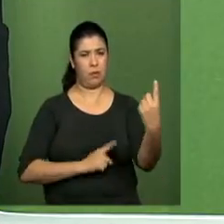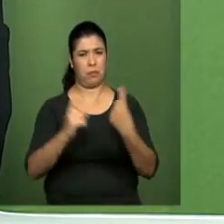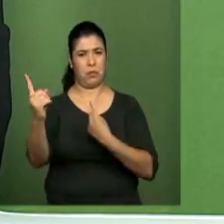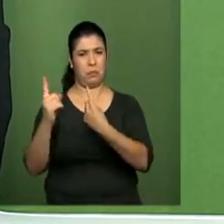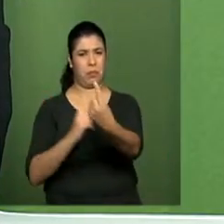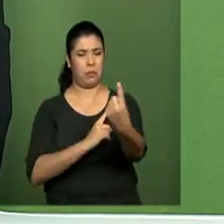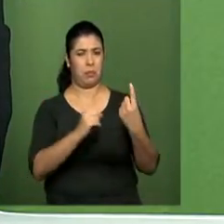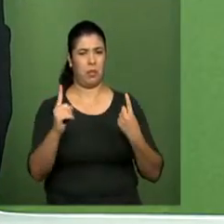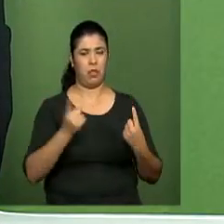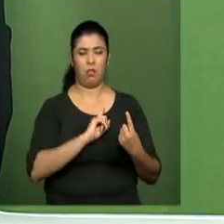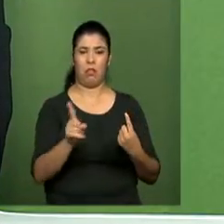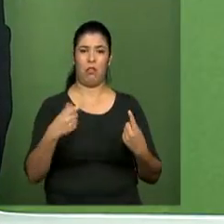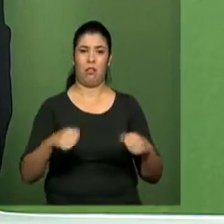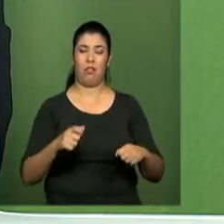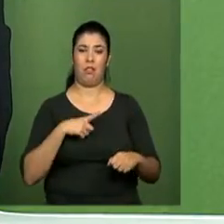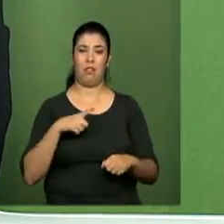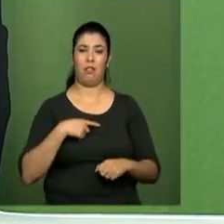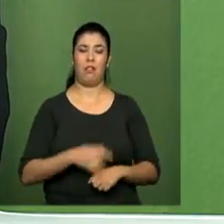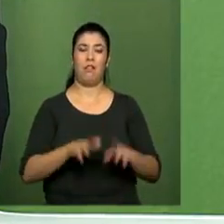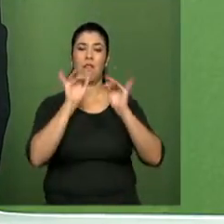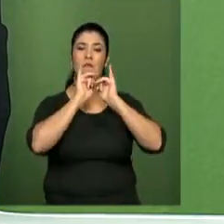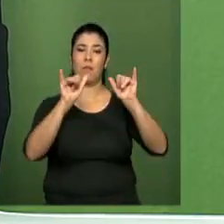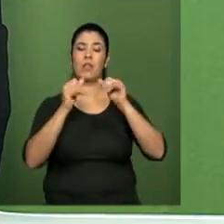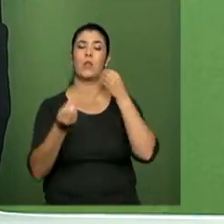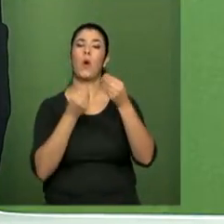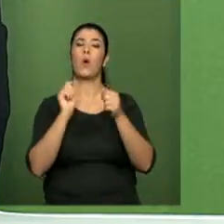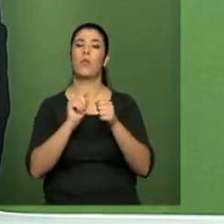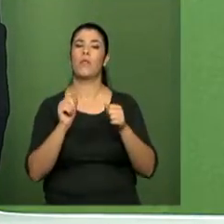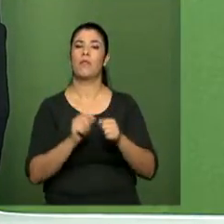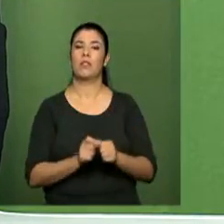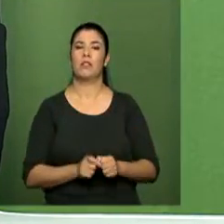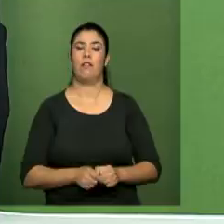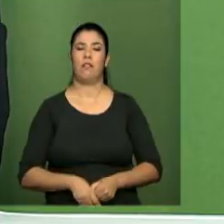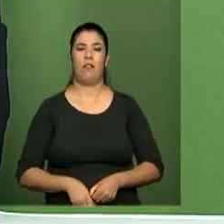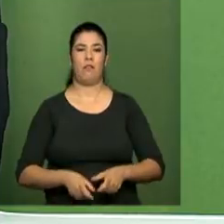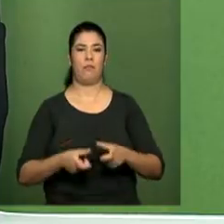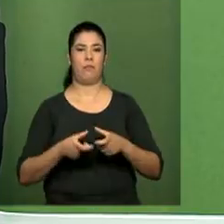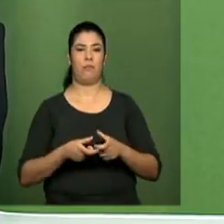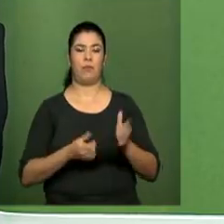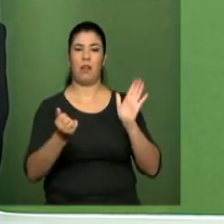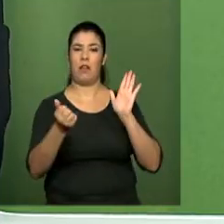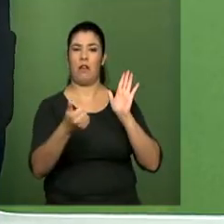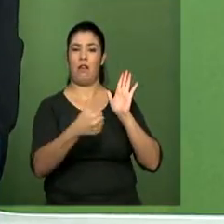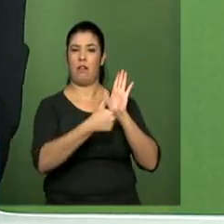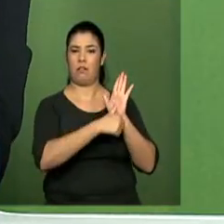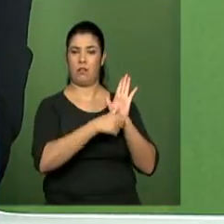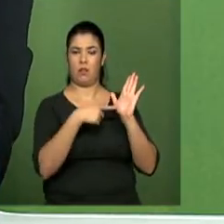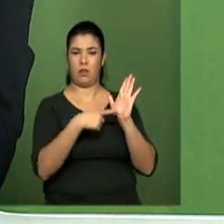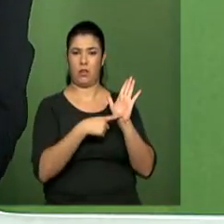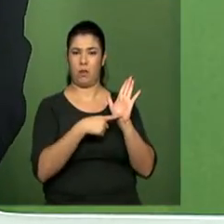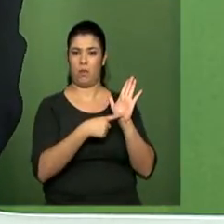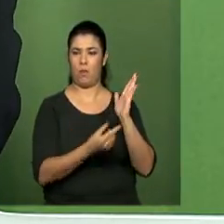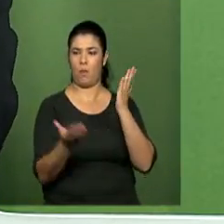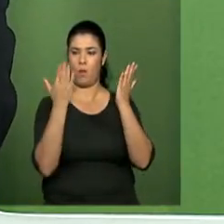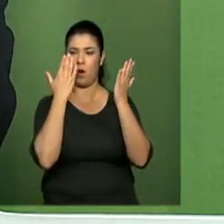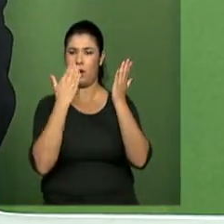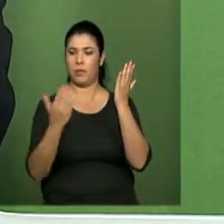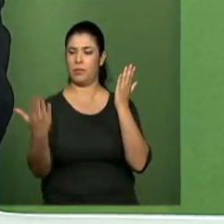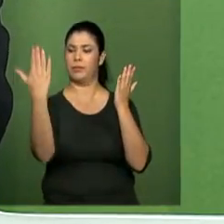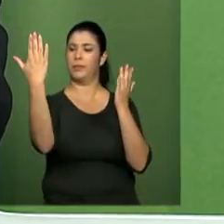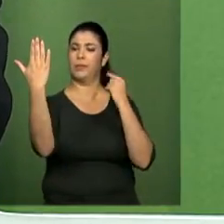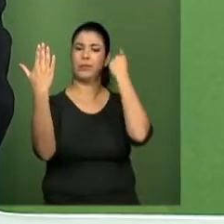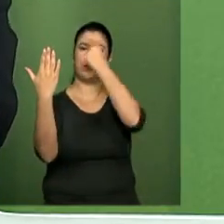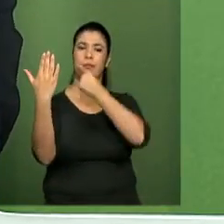é fazer o cara crachá uma forma muito mais ampla do que se fazia quase que manualmente